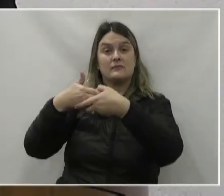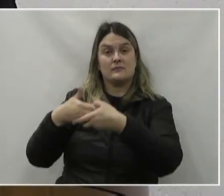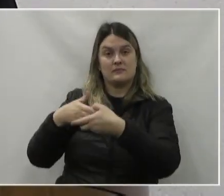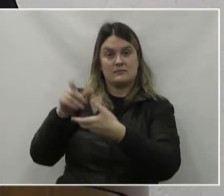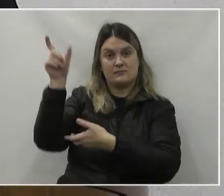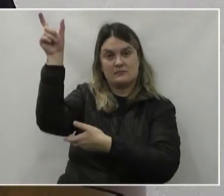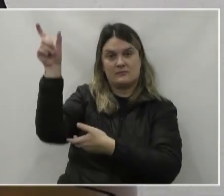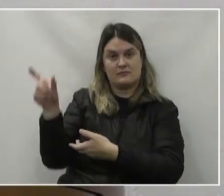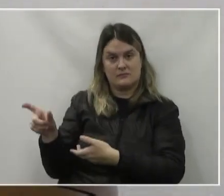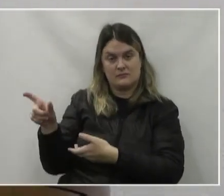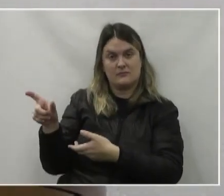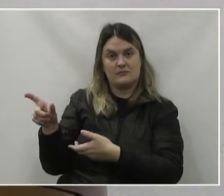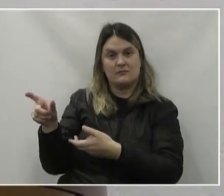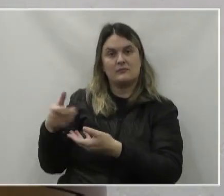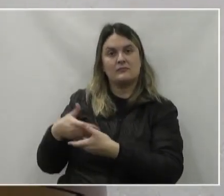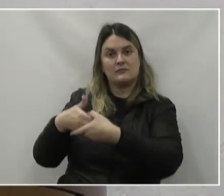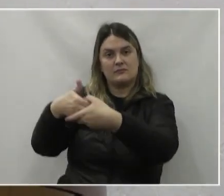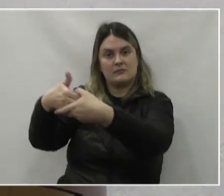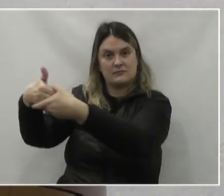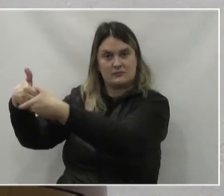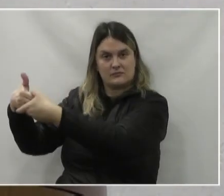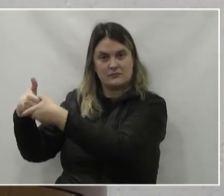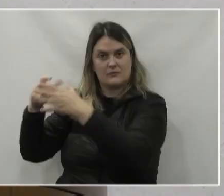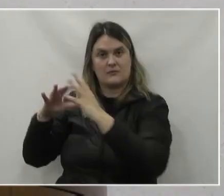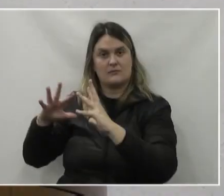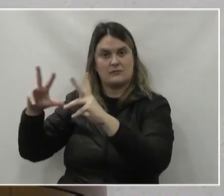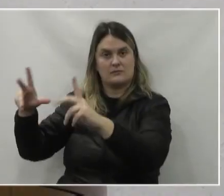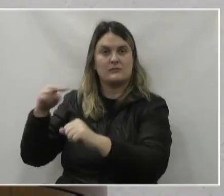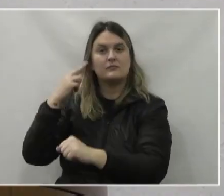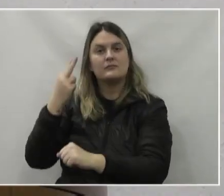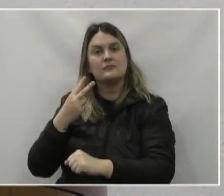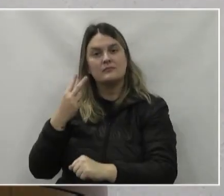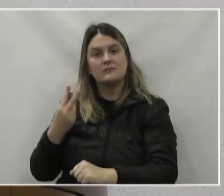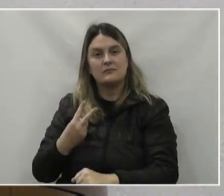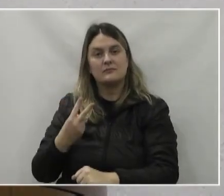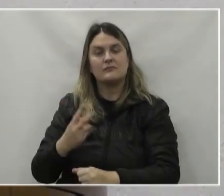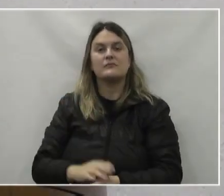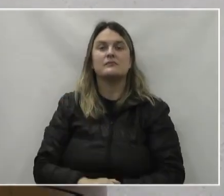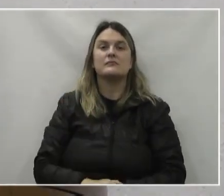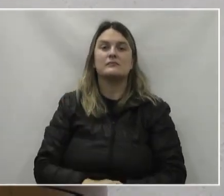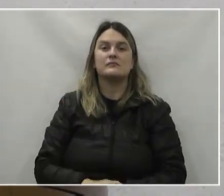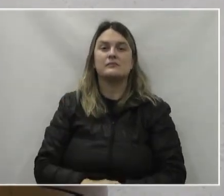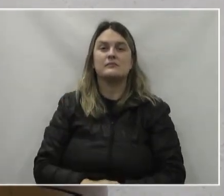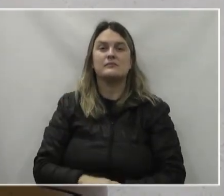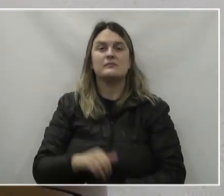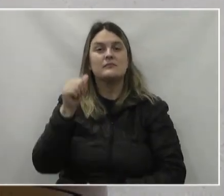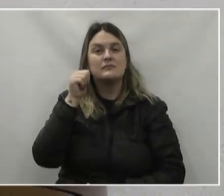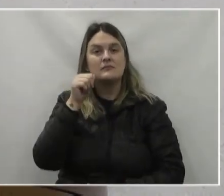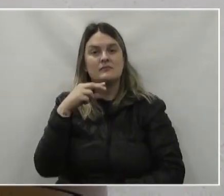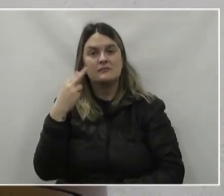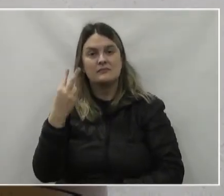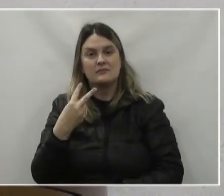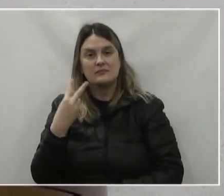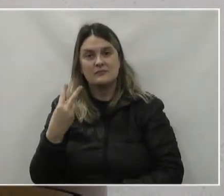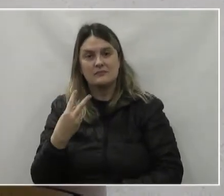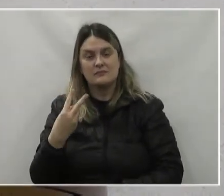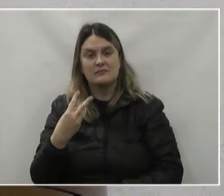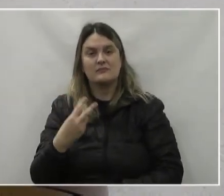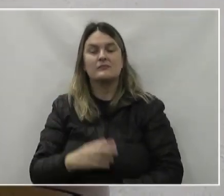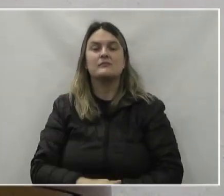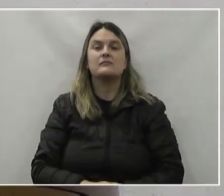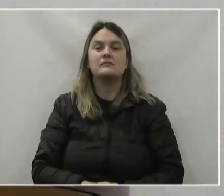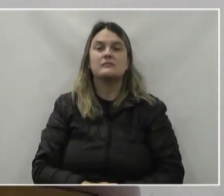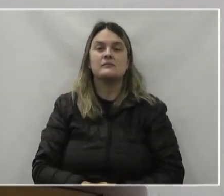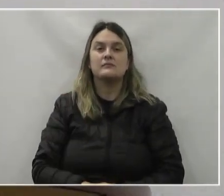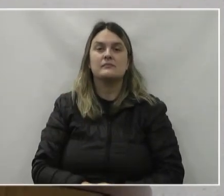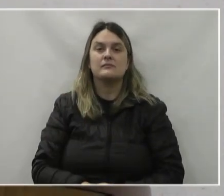cumprimentando, estendo meus cumprimentos a todos os demais vereadores, vereadoras dessa Casa de Leis,